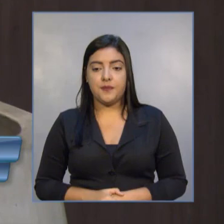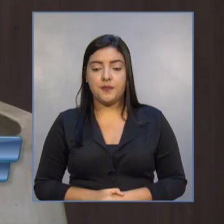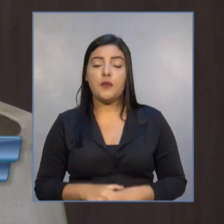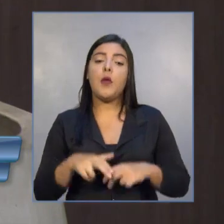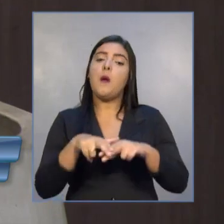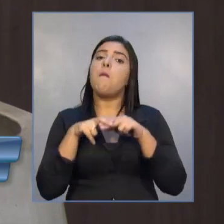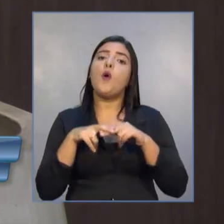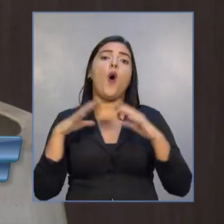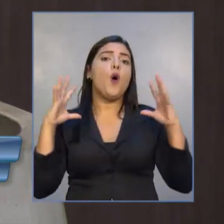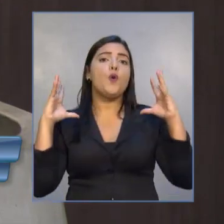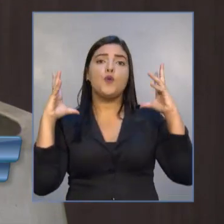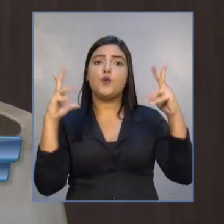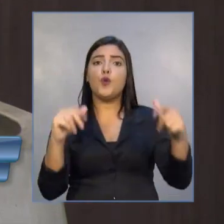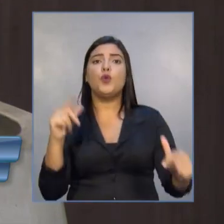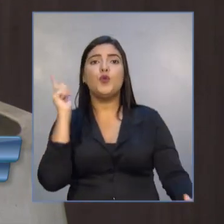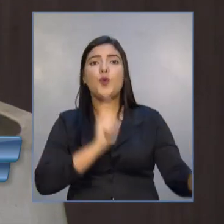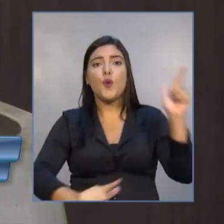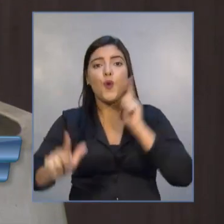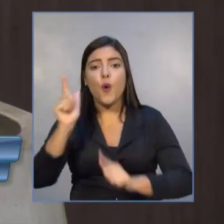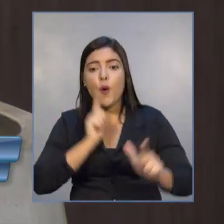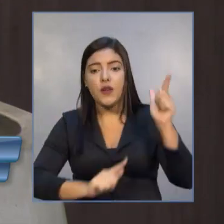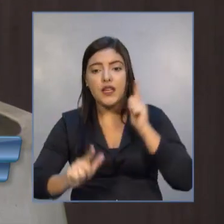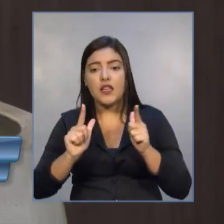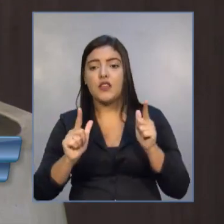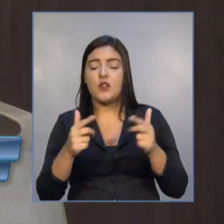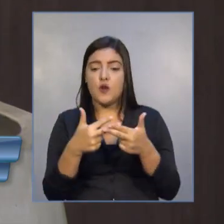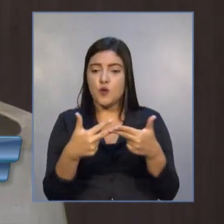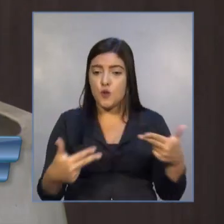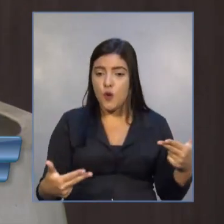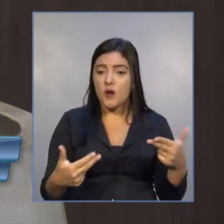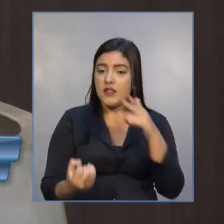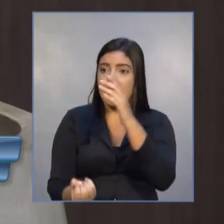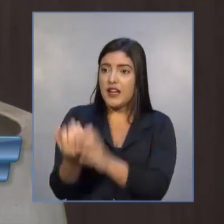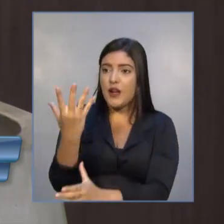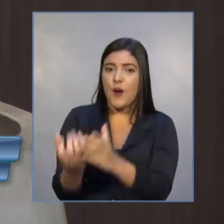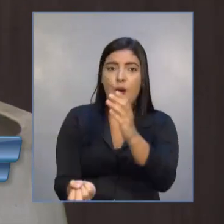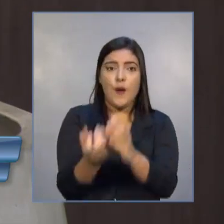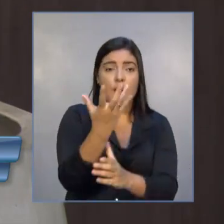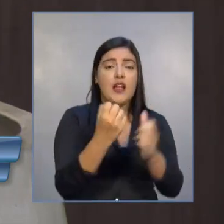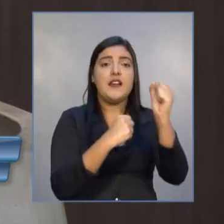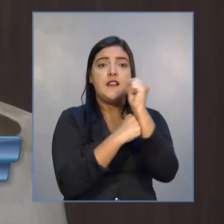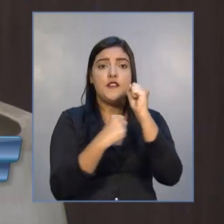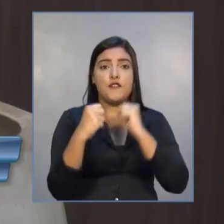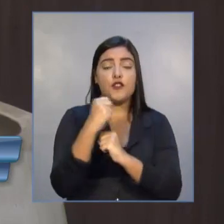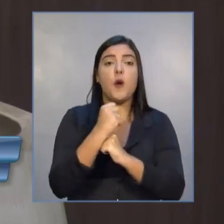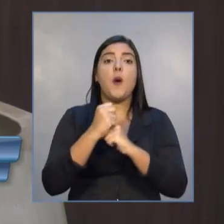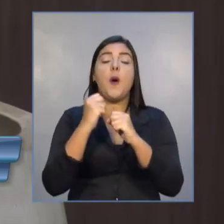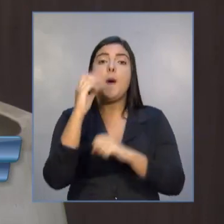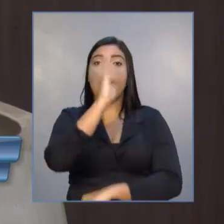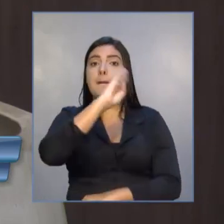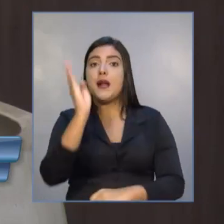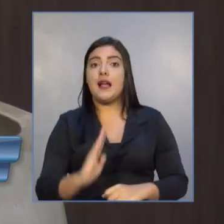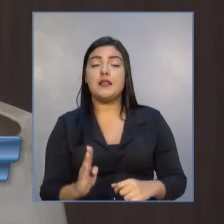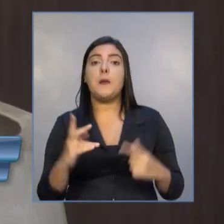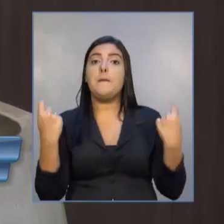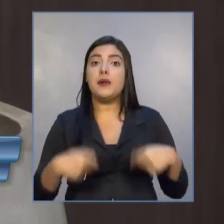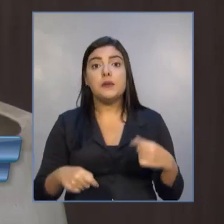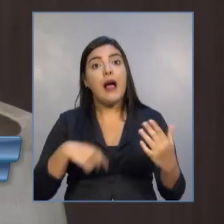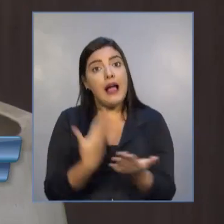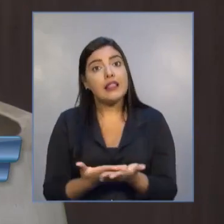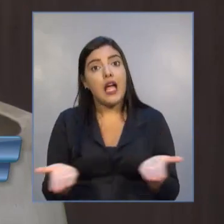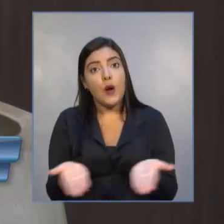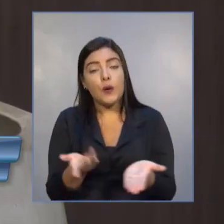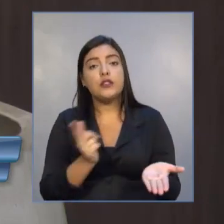país, como determinou o presidente Jair Bolsonaro. Para o parlamentar, a Revolução do dia 31 de